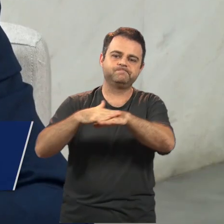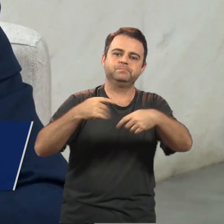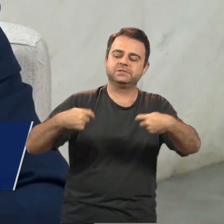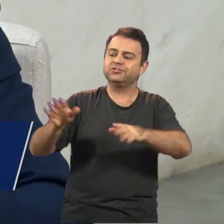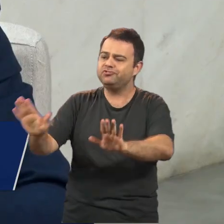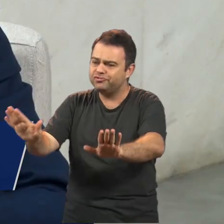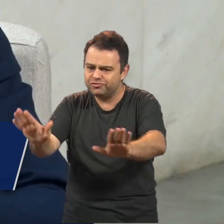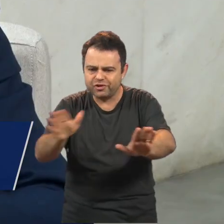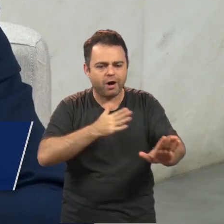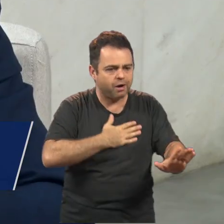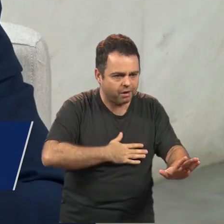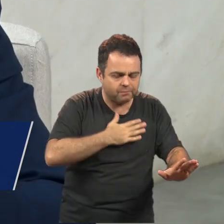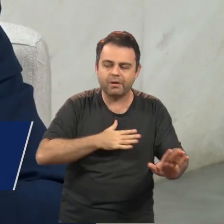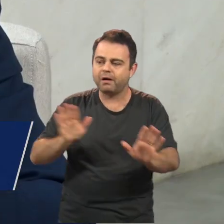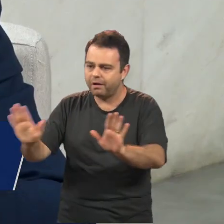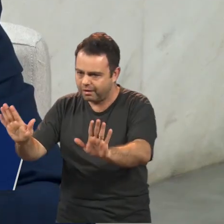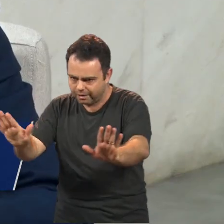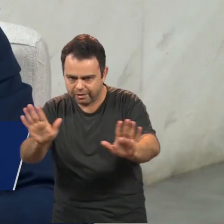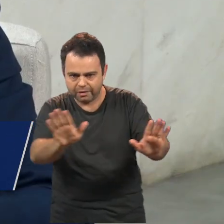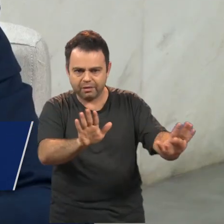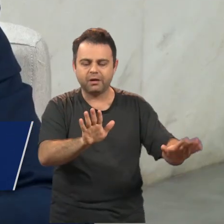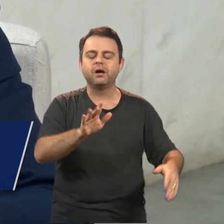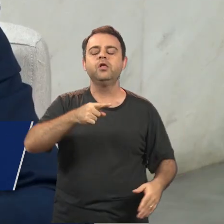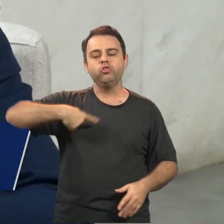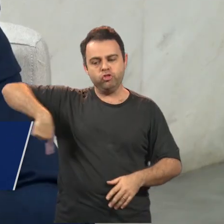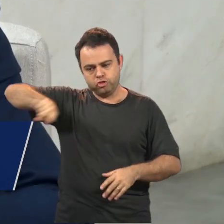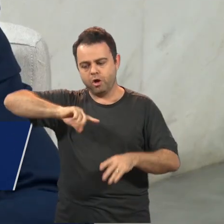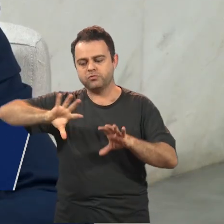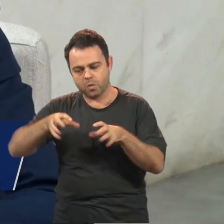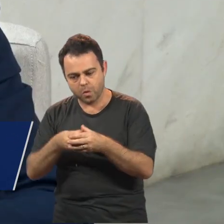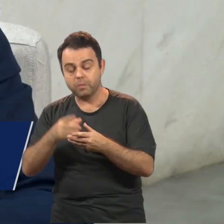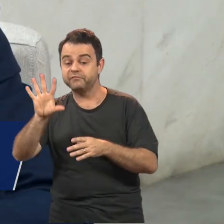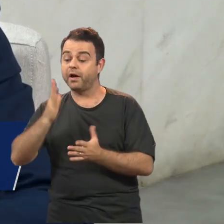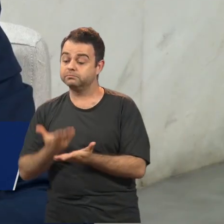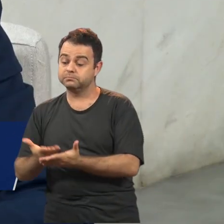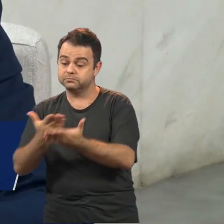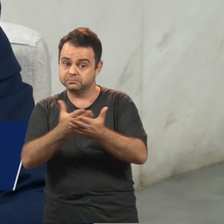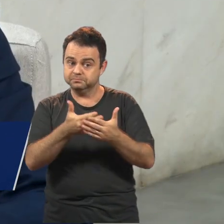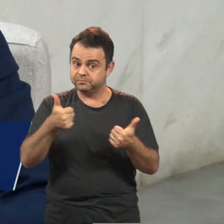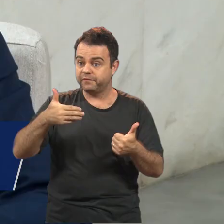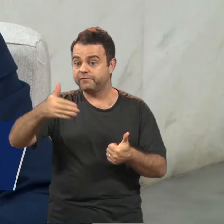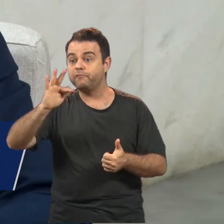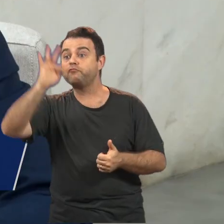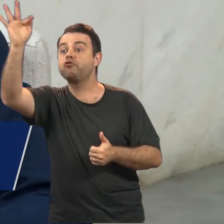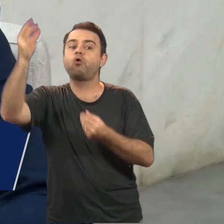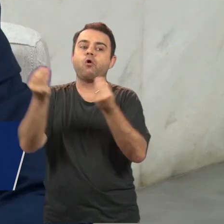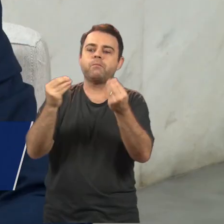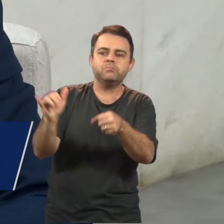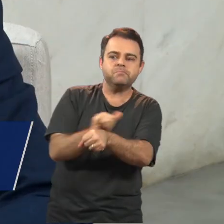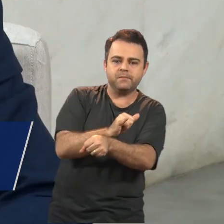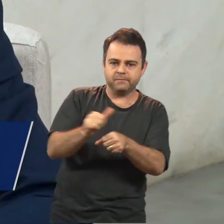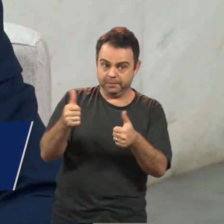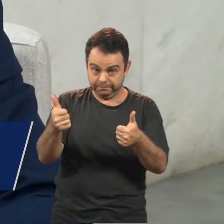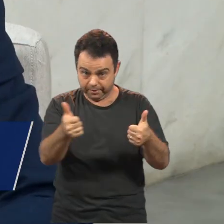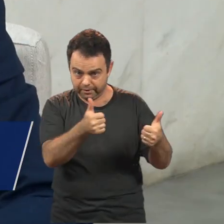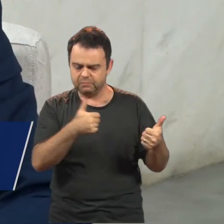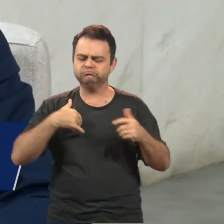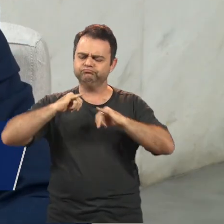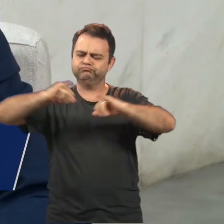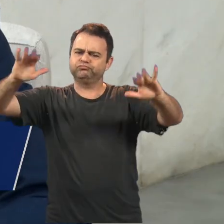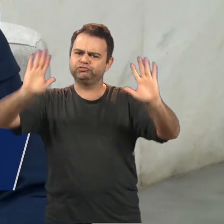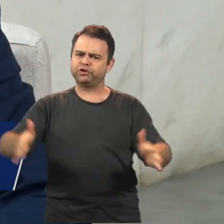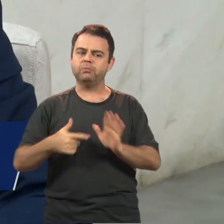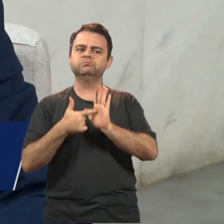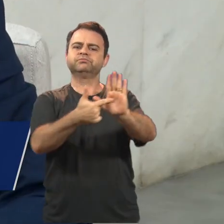fim de achar a melhor maneira. Como mostramos para a população que isso é possível, vamos ter lá a revitalização da praça, lá do